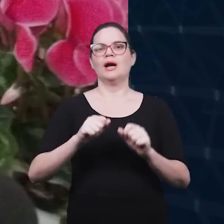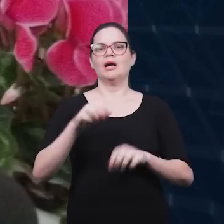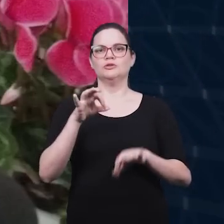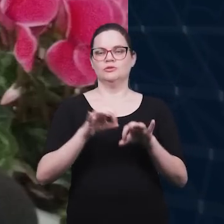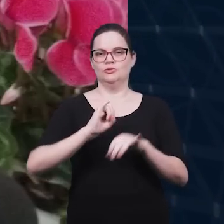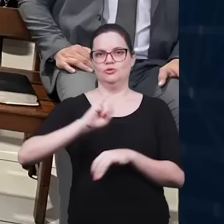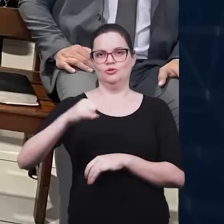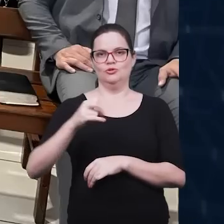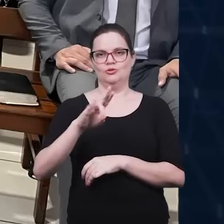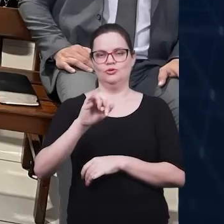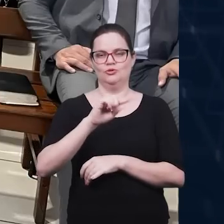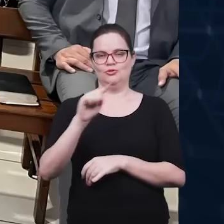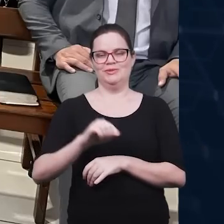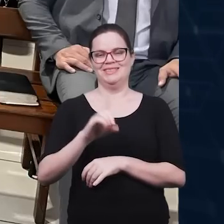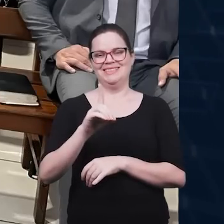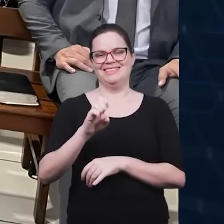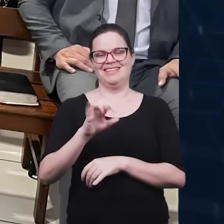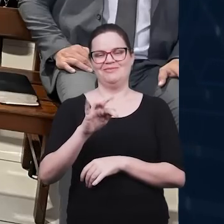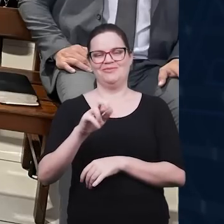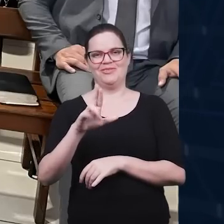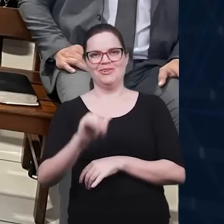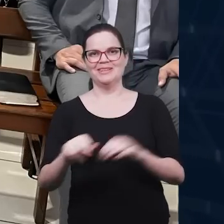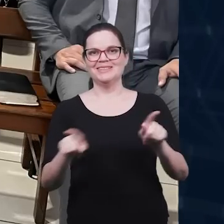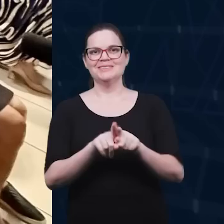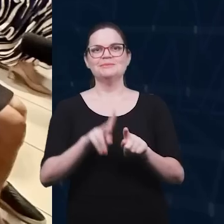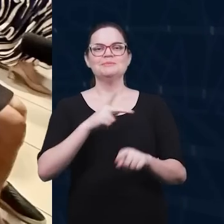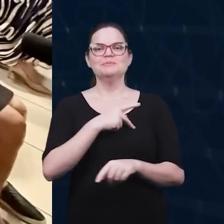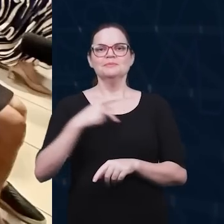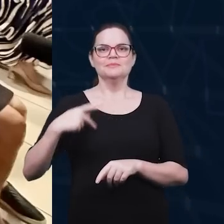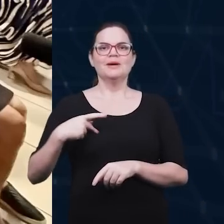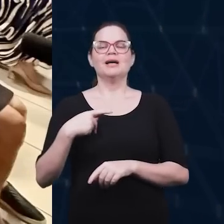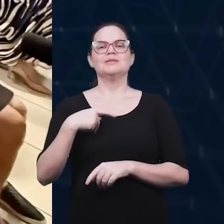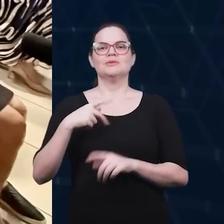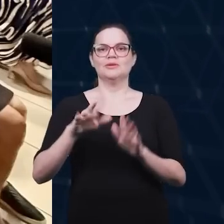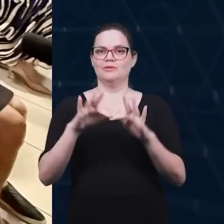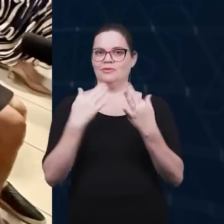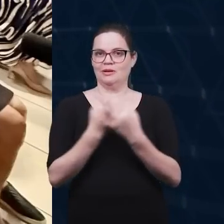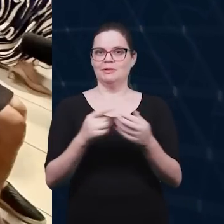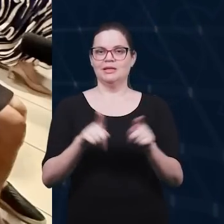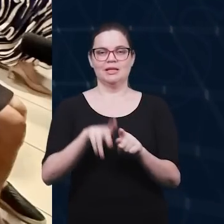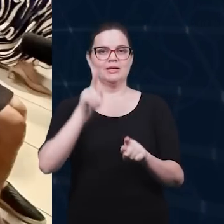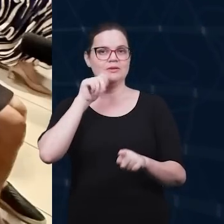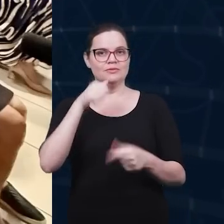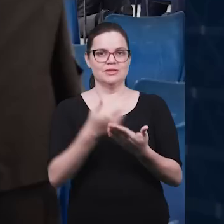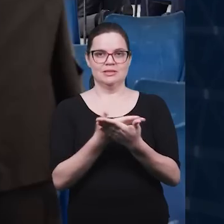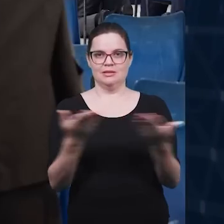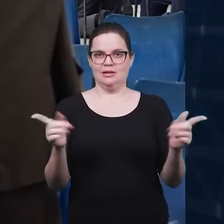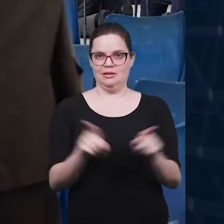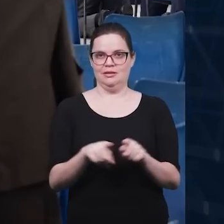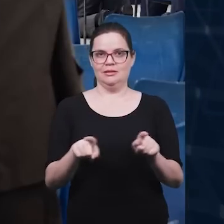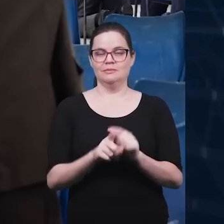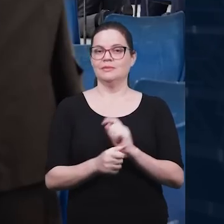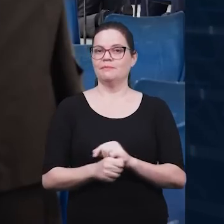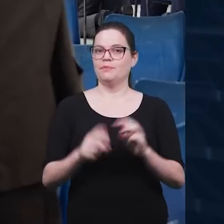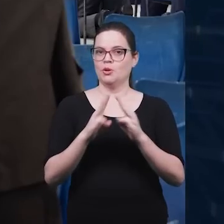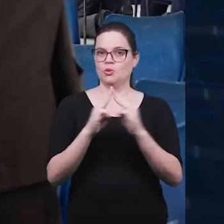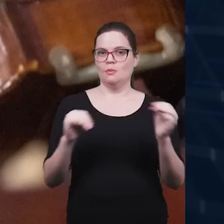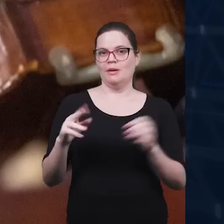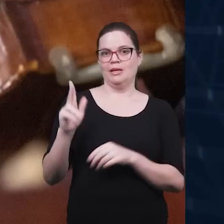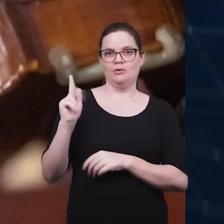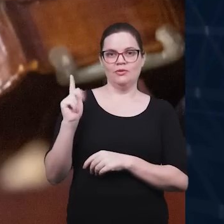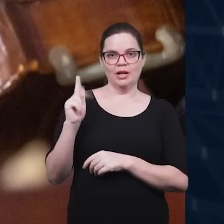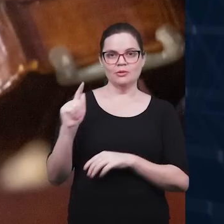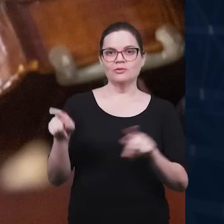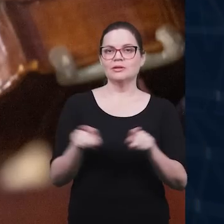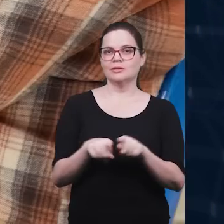Minas Gerais. Ceia de pastores e familiares da microrregião de Cataguases, no Manaim de Governador